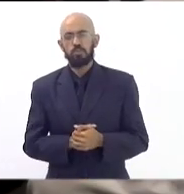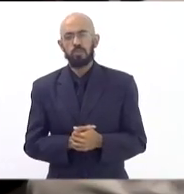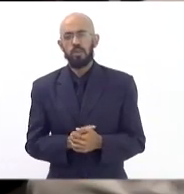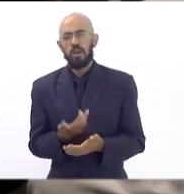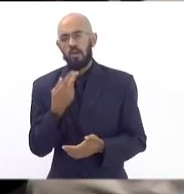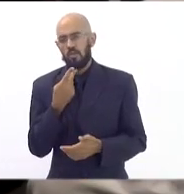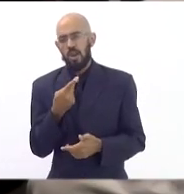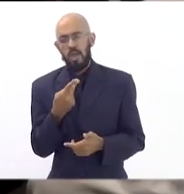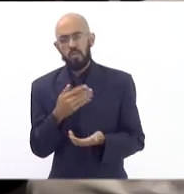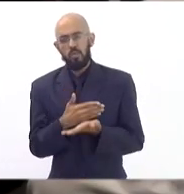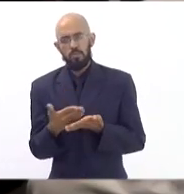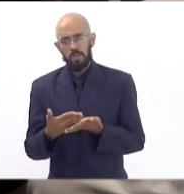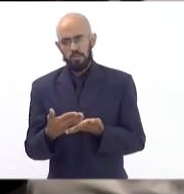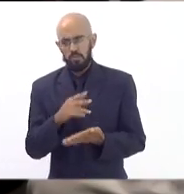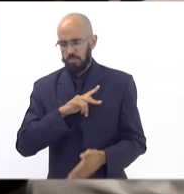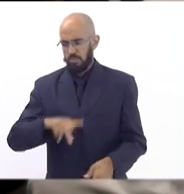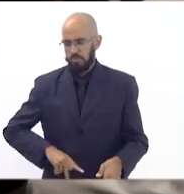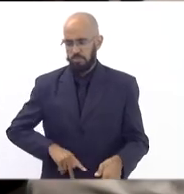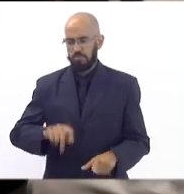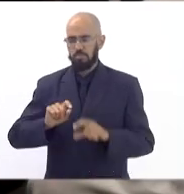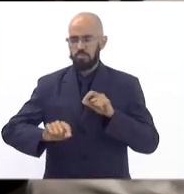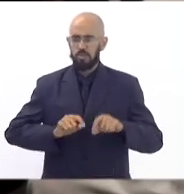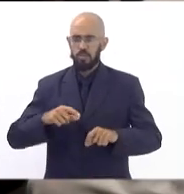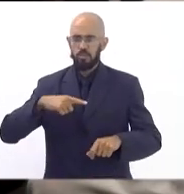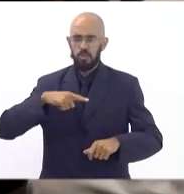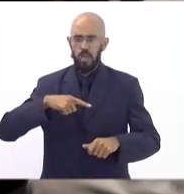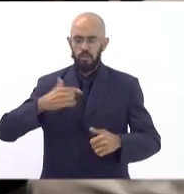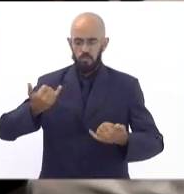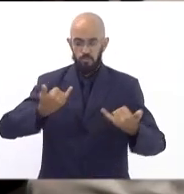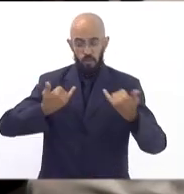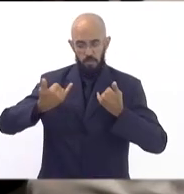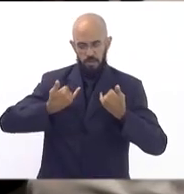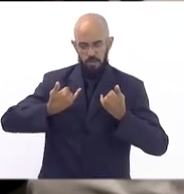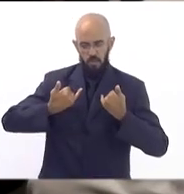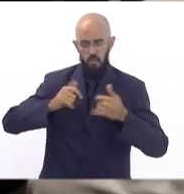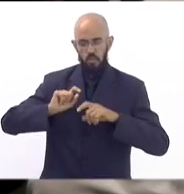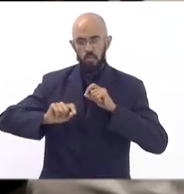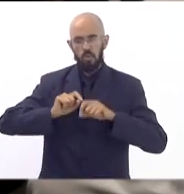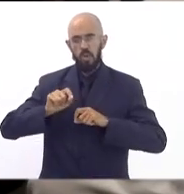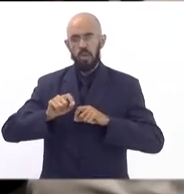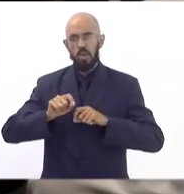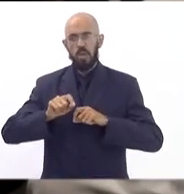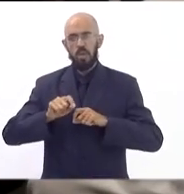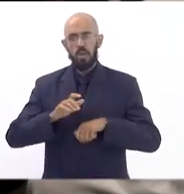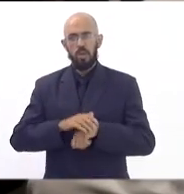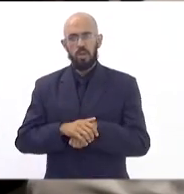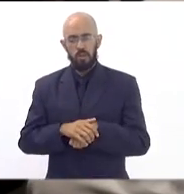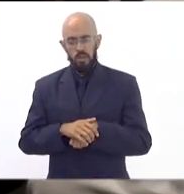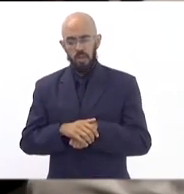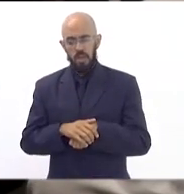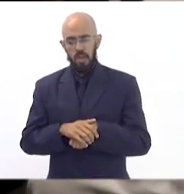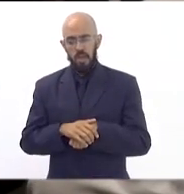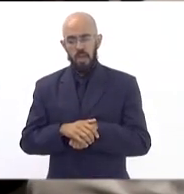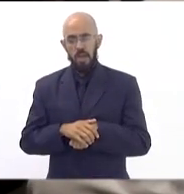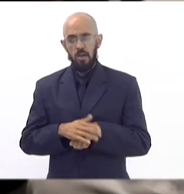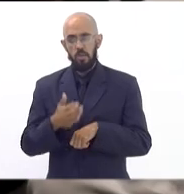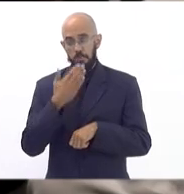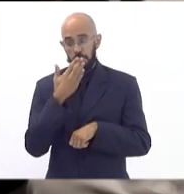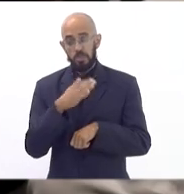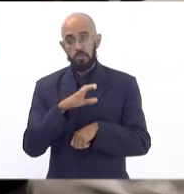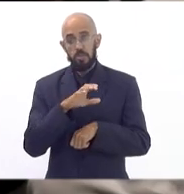Presidente é eu tenho informação que as os dados solicitados pela CPI